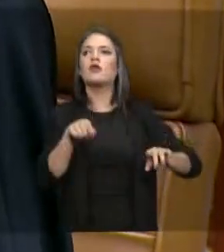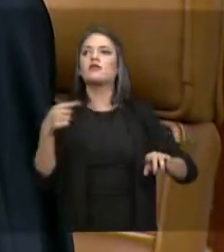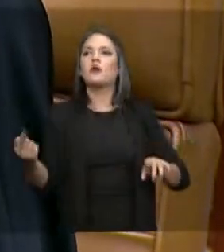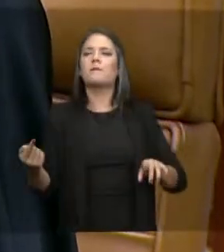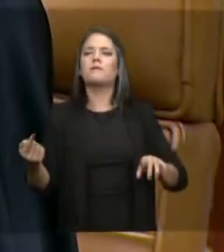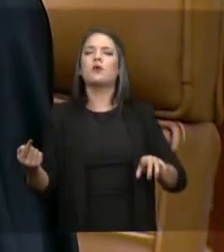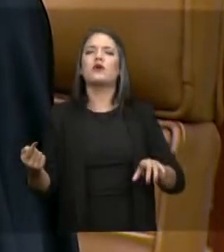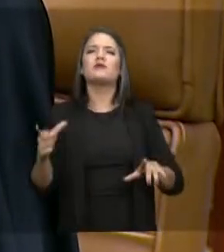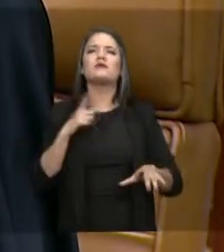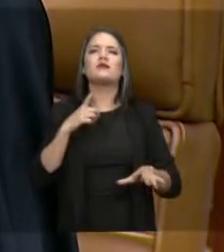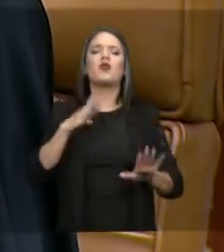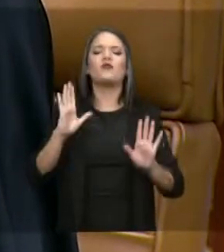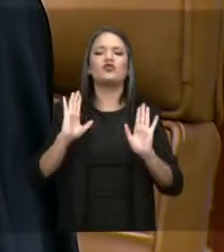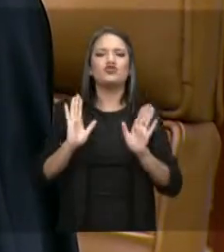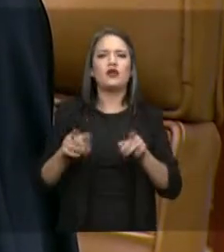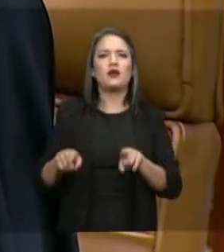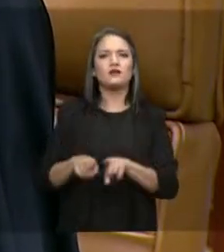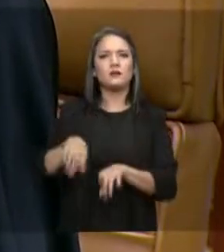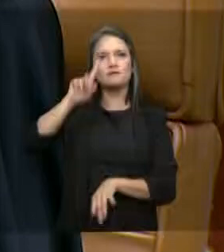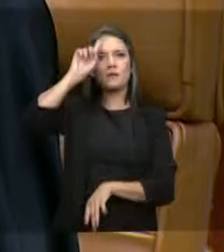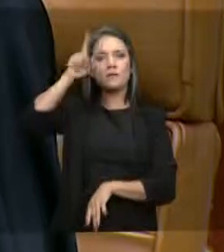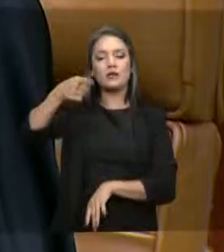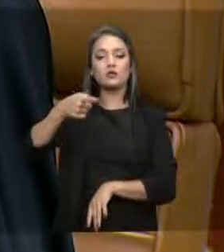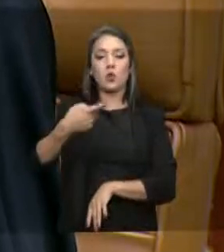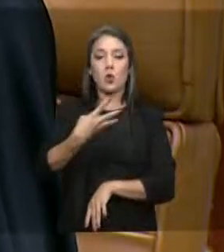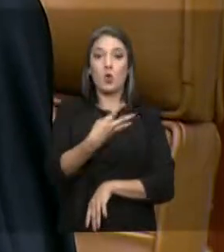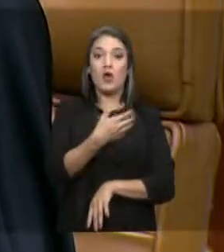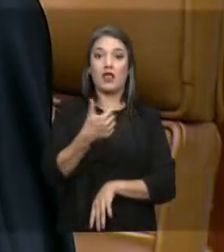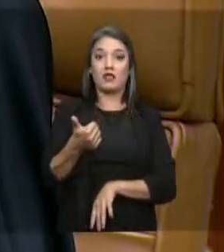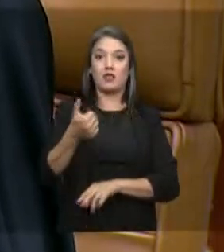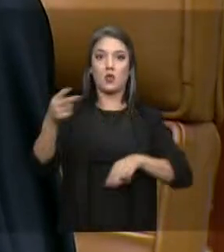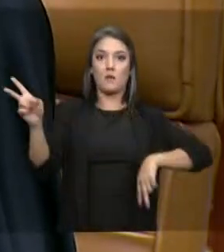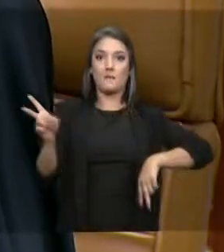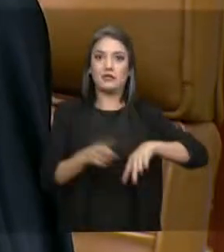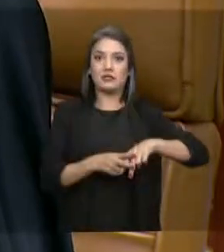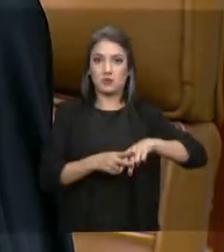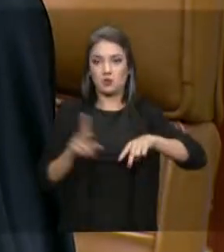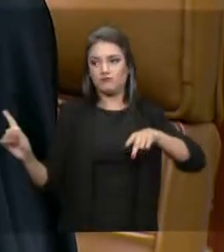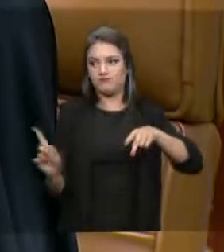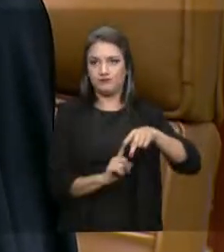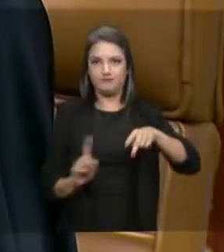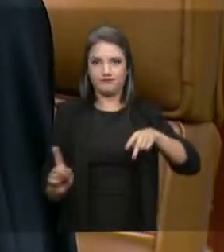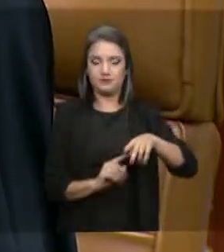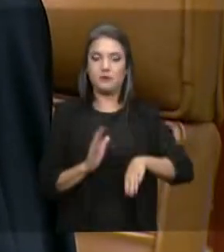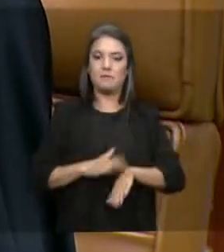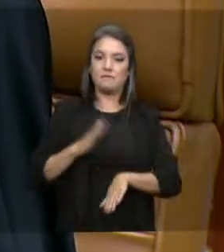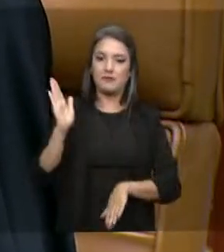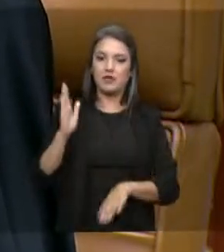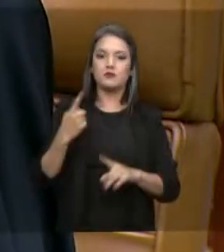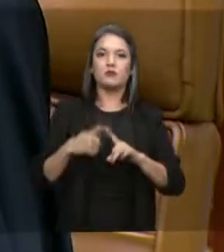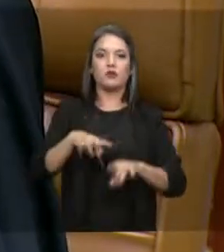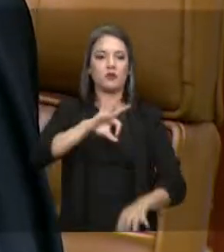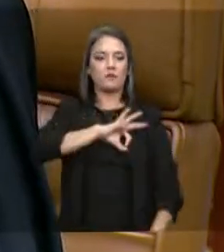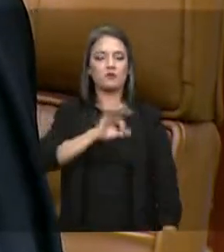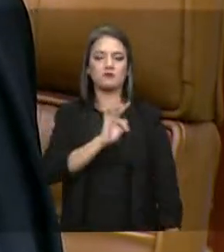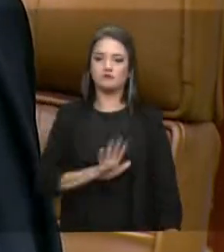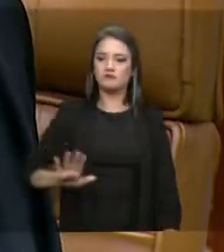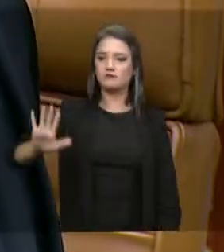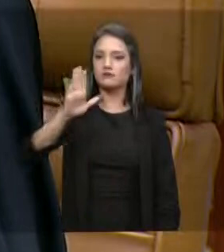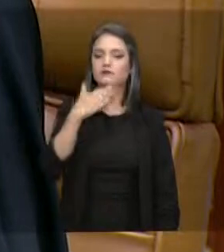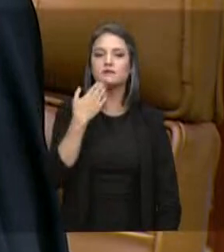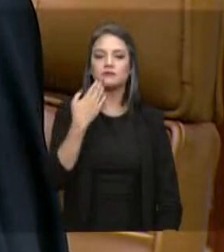foram decretadas e mais 41 prisões a pedido da Polícia Federal